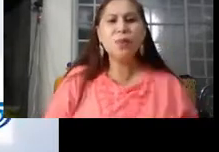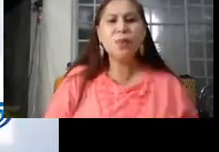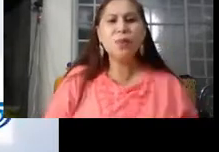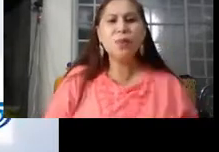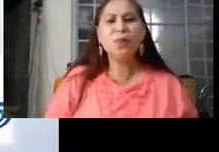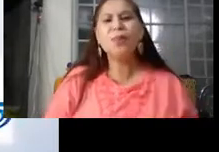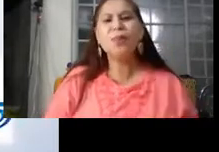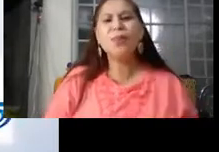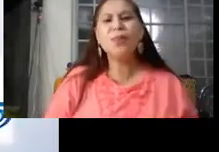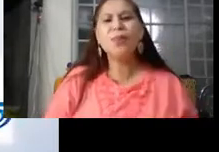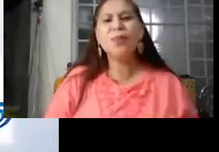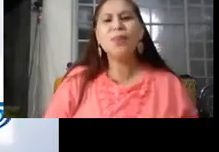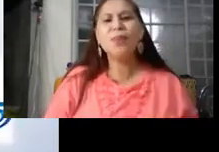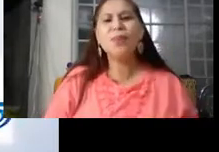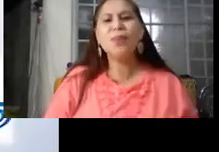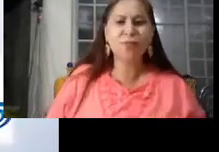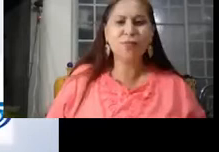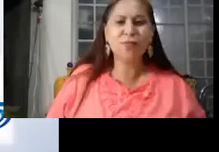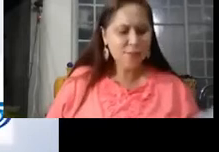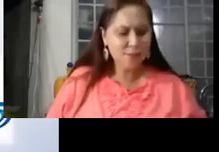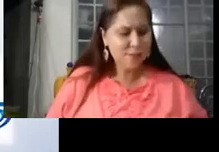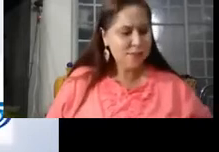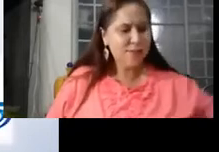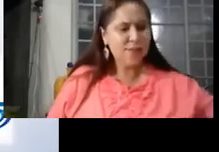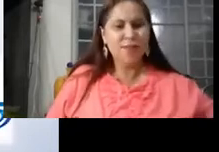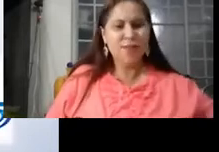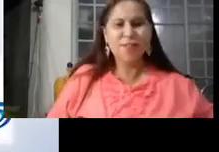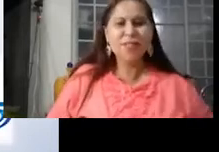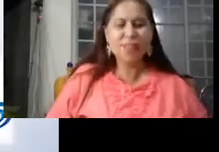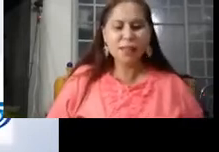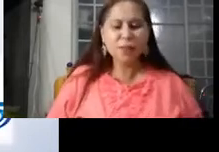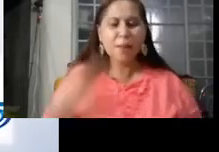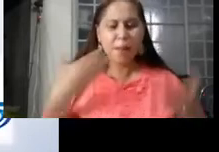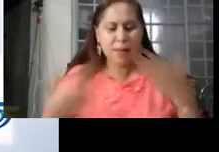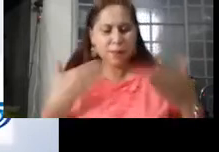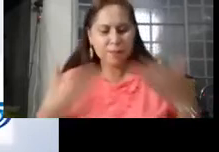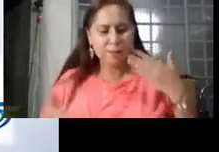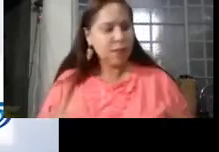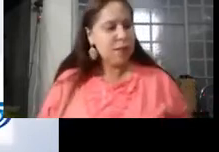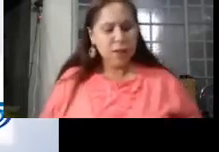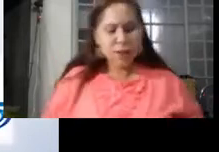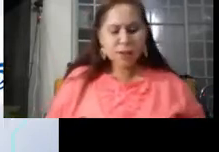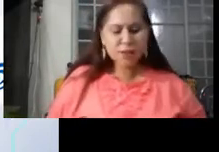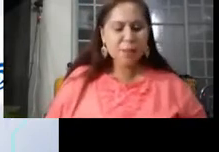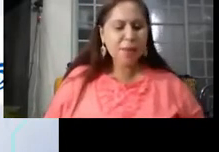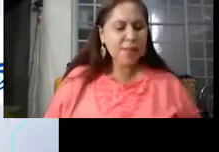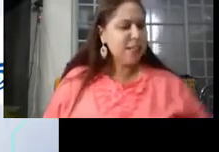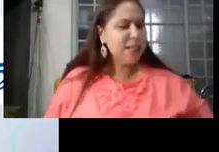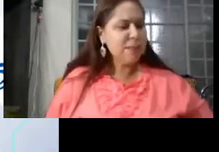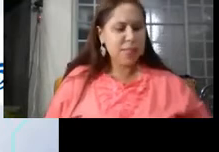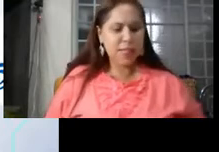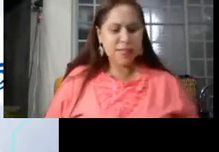Enlouqueceu o computador. Vamos para o debate, viu? O slide do debate. Nosso debate